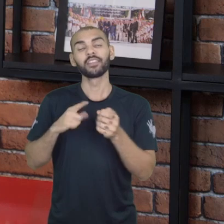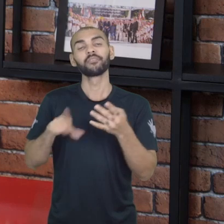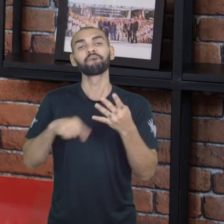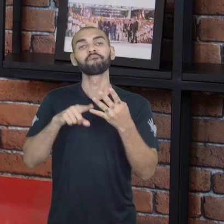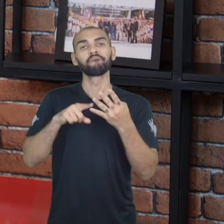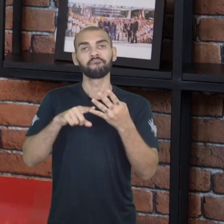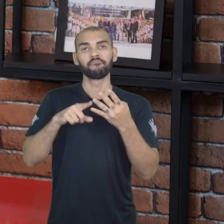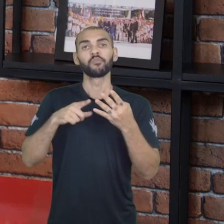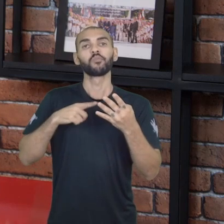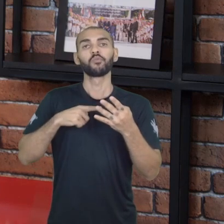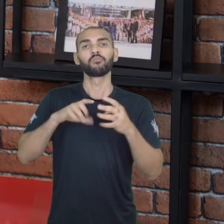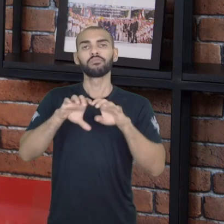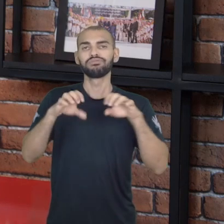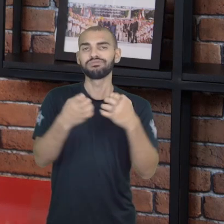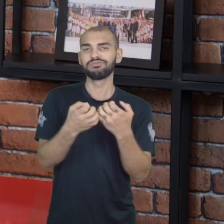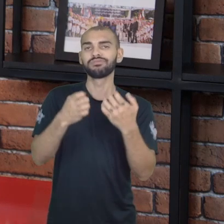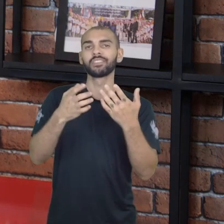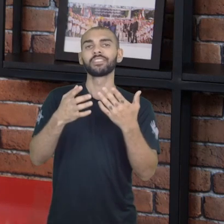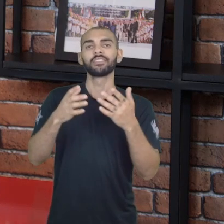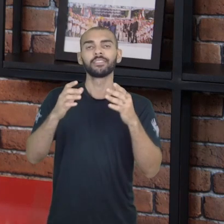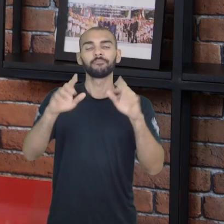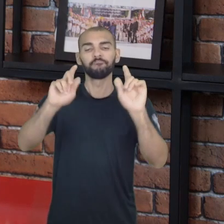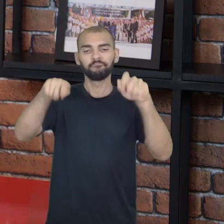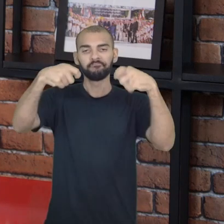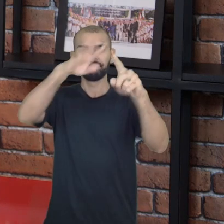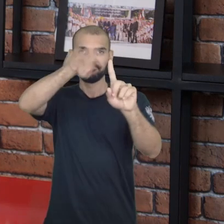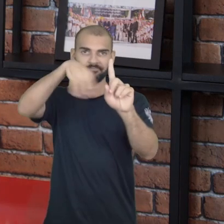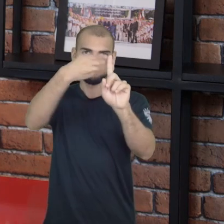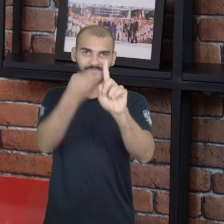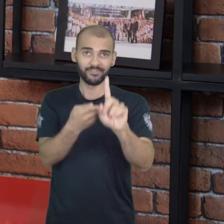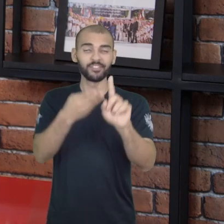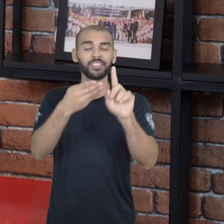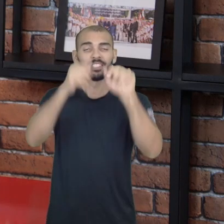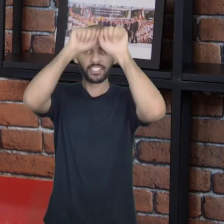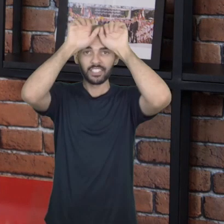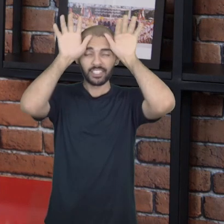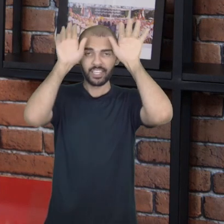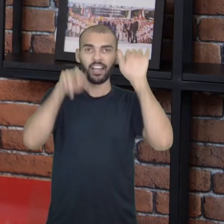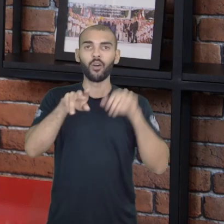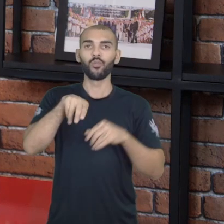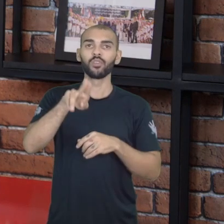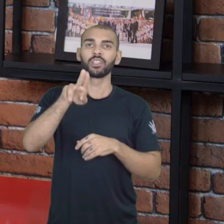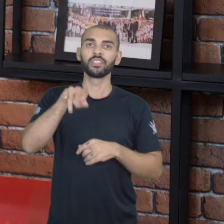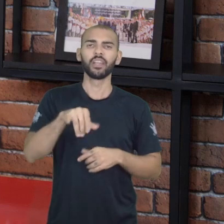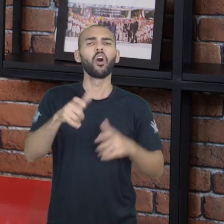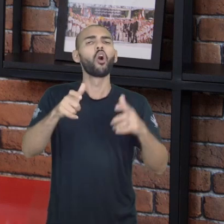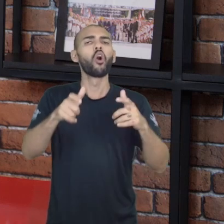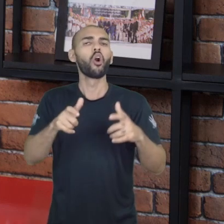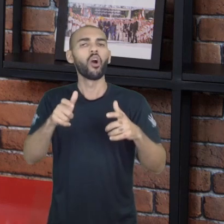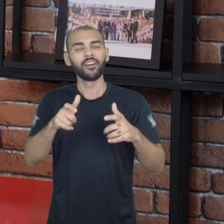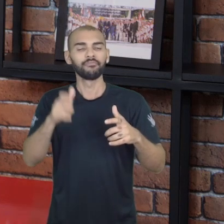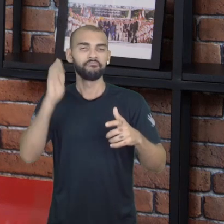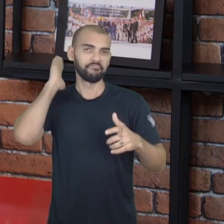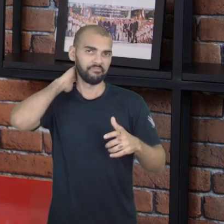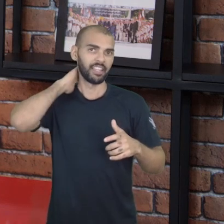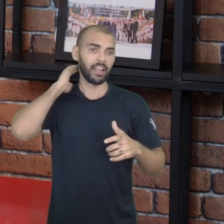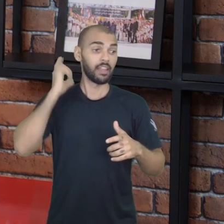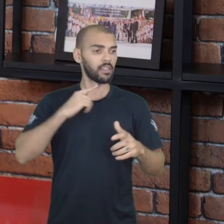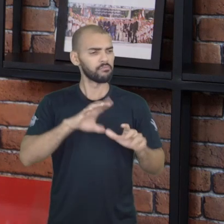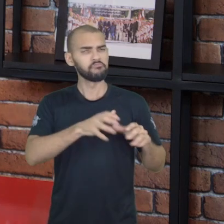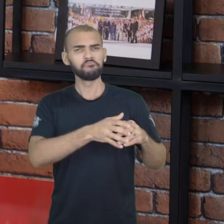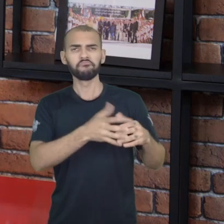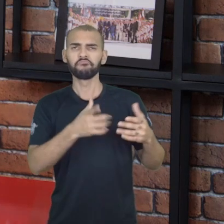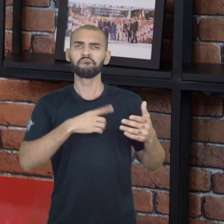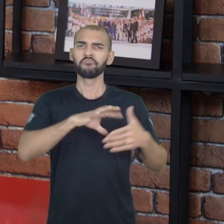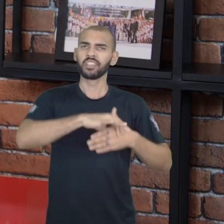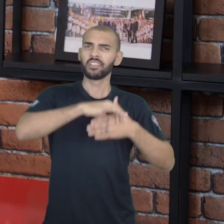juntos na cerimônia de condecoração do cacique Raoni, que reuniu membros do governo e lideranças indígenas em Belém do Pará. Durante o